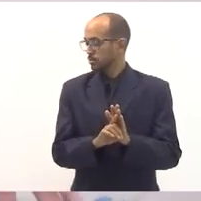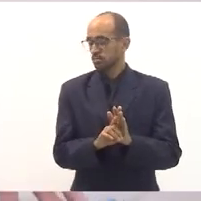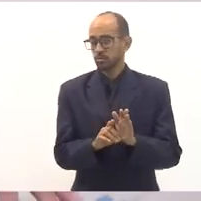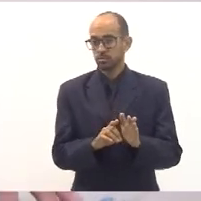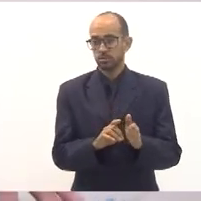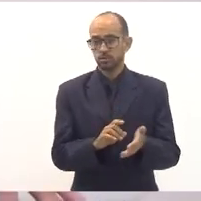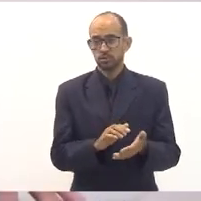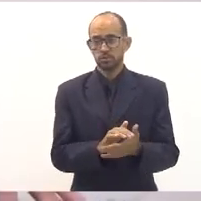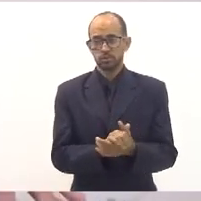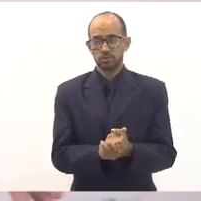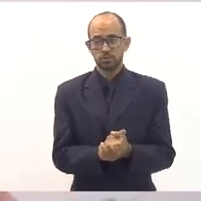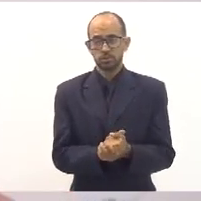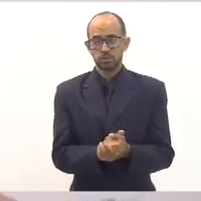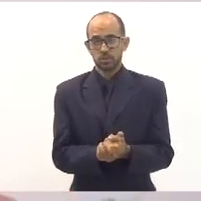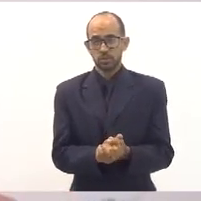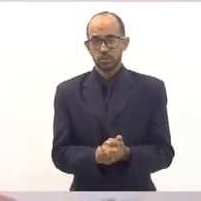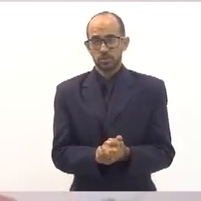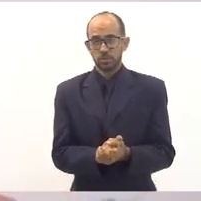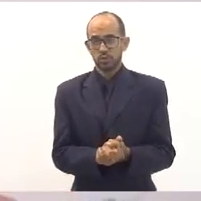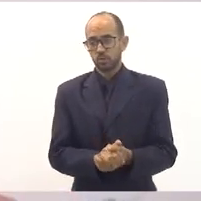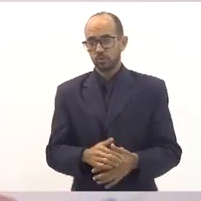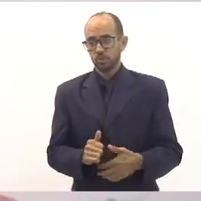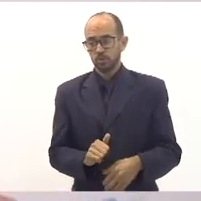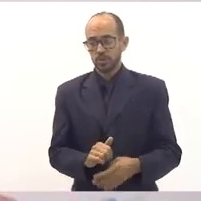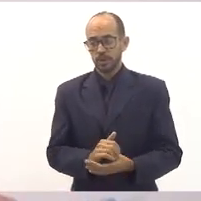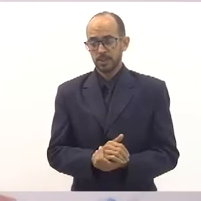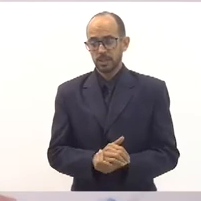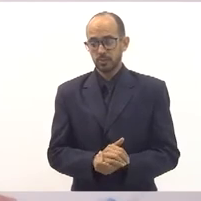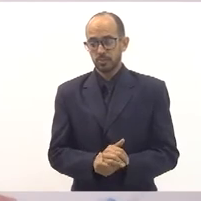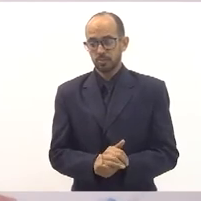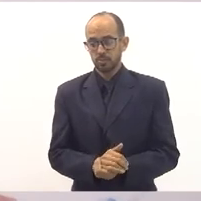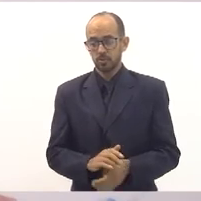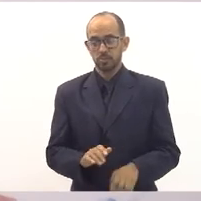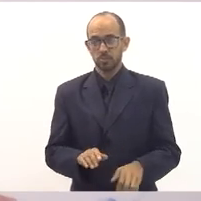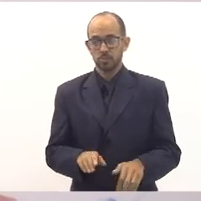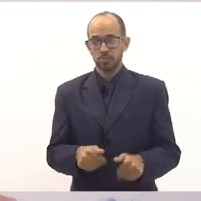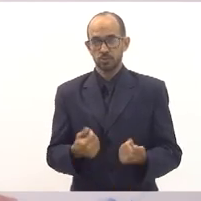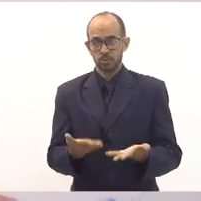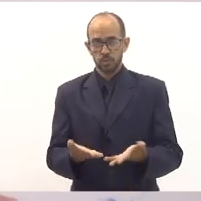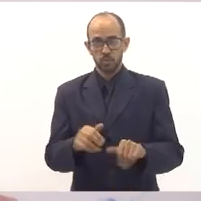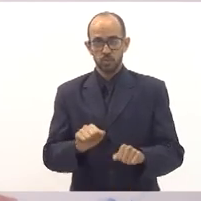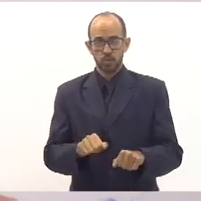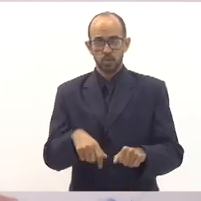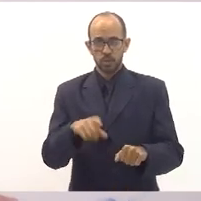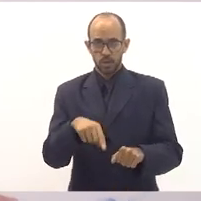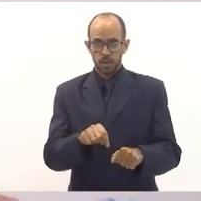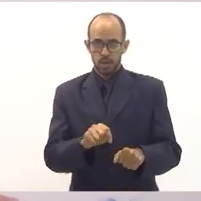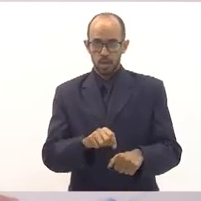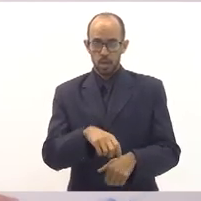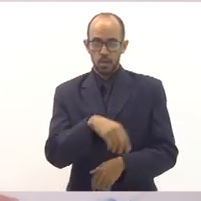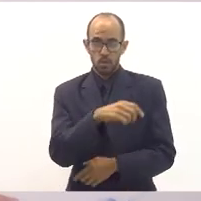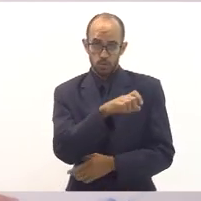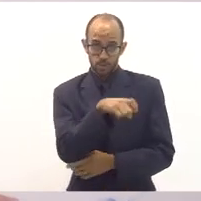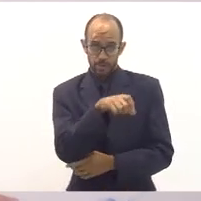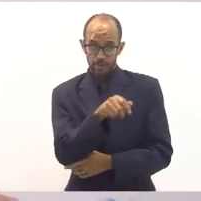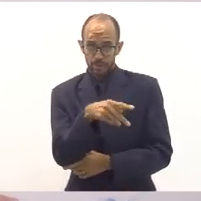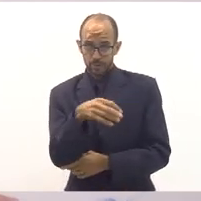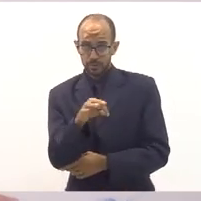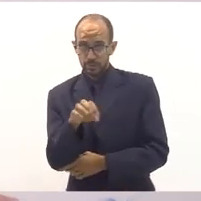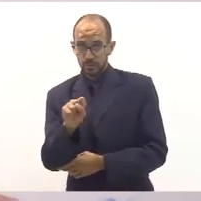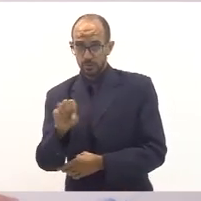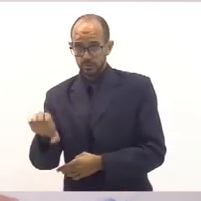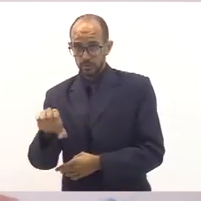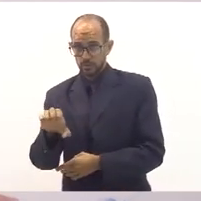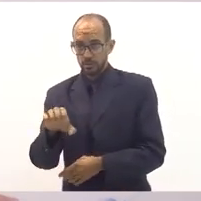trinta por cento de resultado terapêutico nas pesquisas usando o mdm a que seria o princípio ativo do ecstasy as primeiras